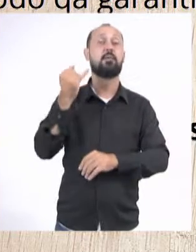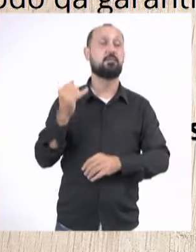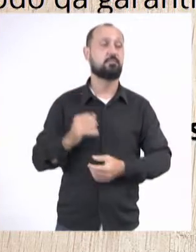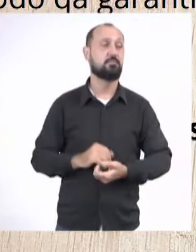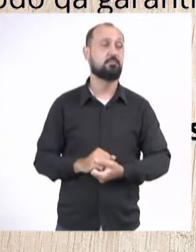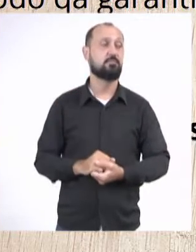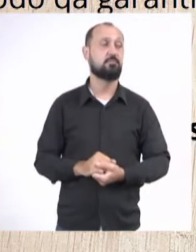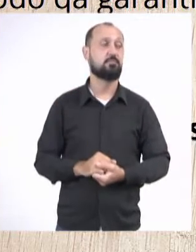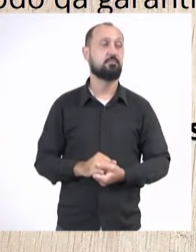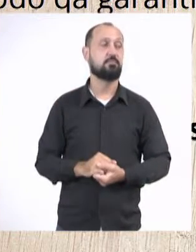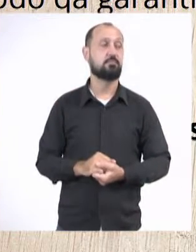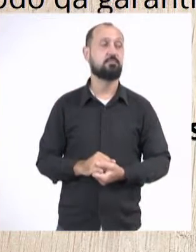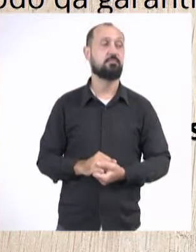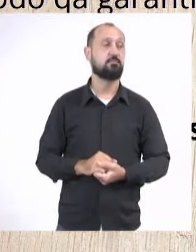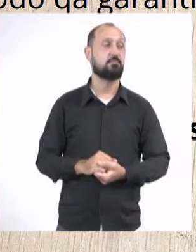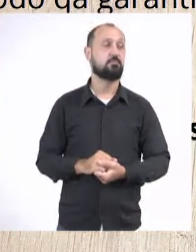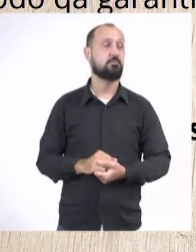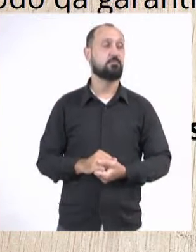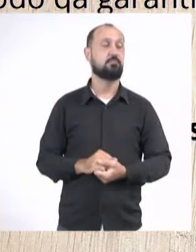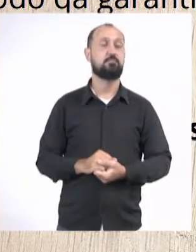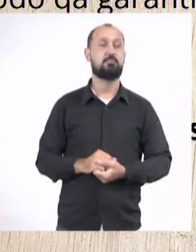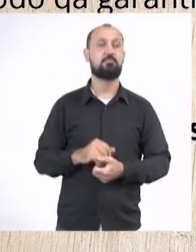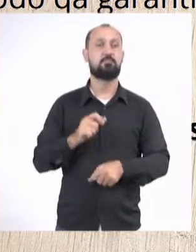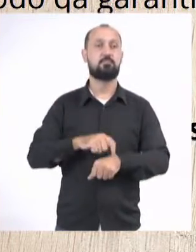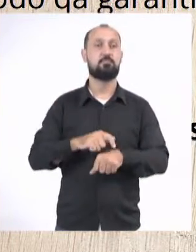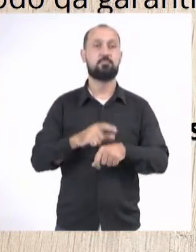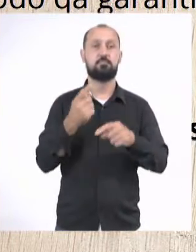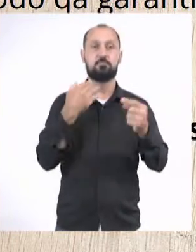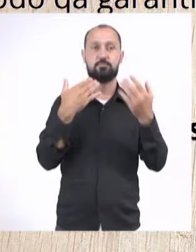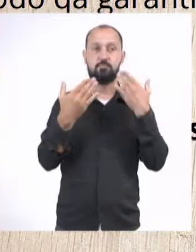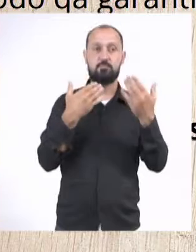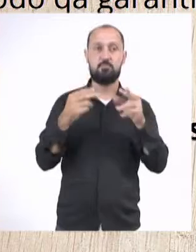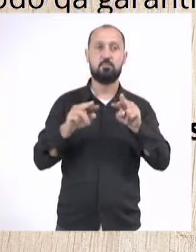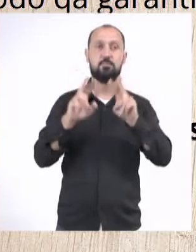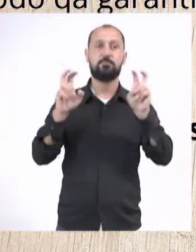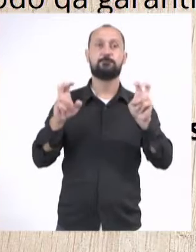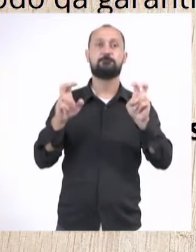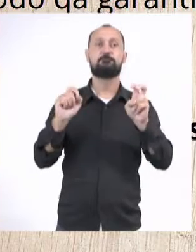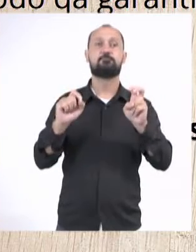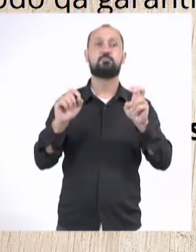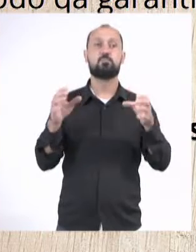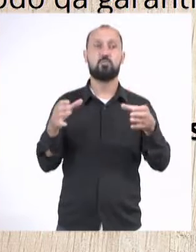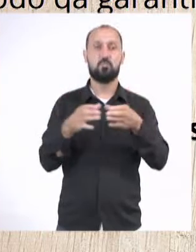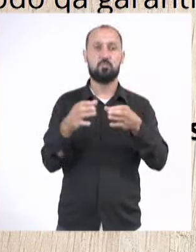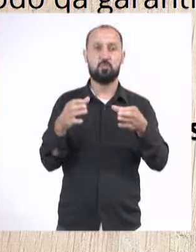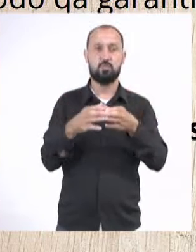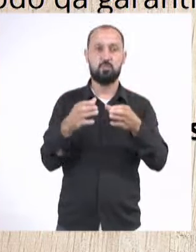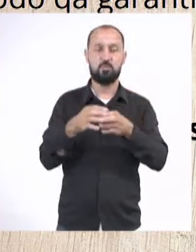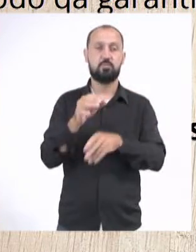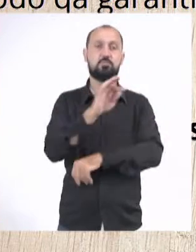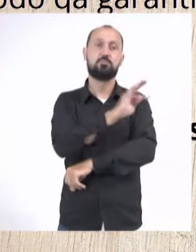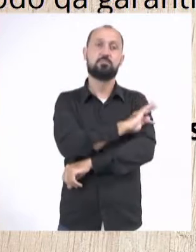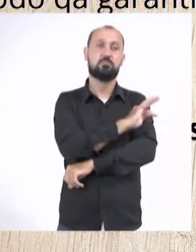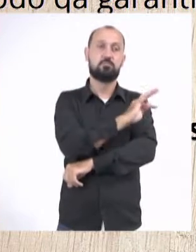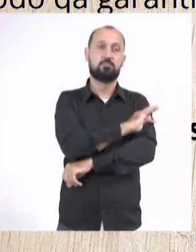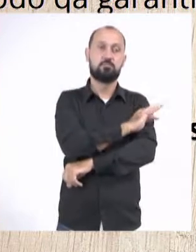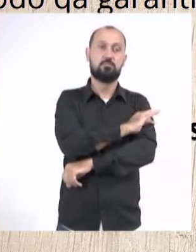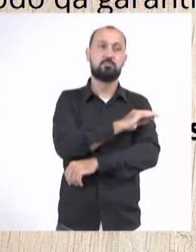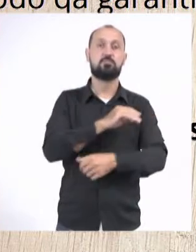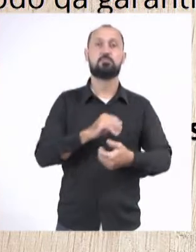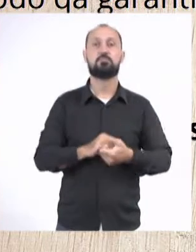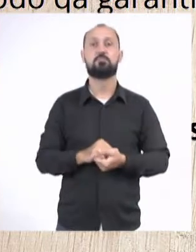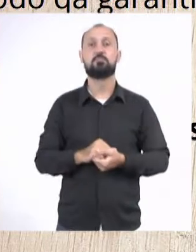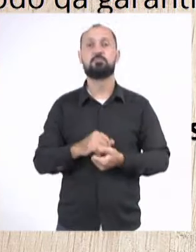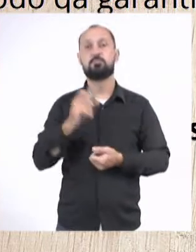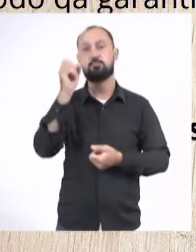trazer para esse debate, é a questão da nossa equipe técnica reduzida. Isso